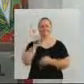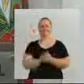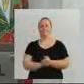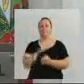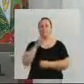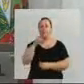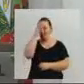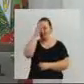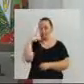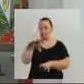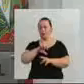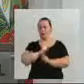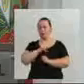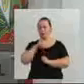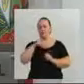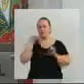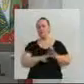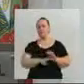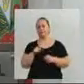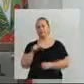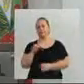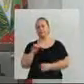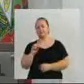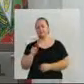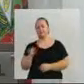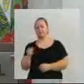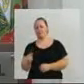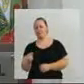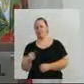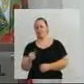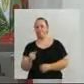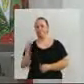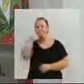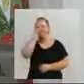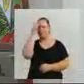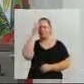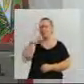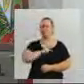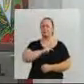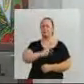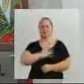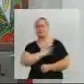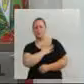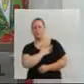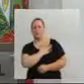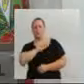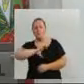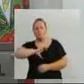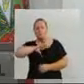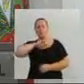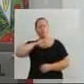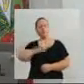uma dívida de 700 mil reais. E o interventor, a intervenção, o presidente CETEB, o prefeito Napoleão, tiveram a coragem, o